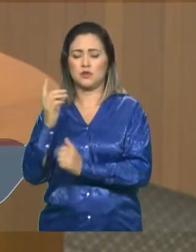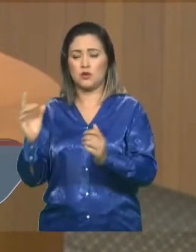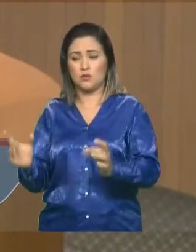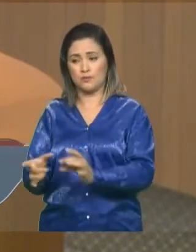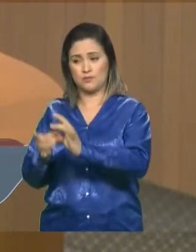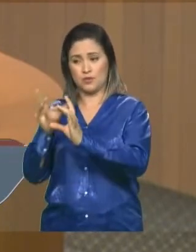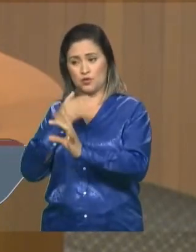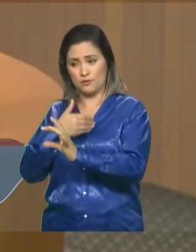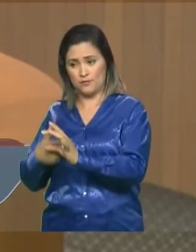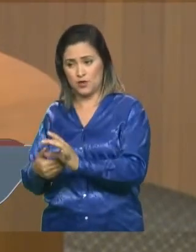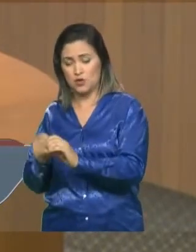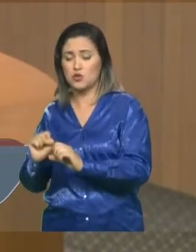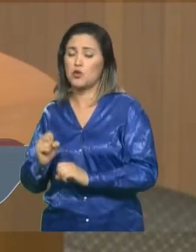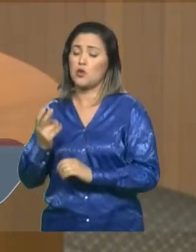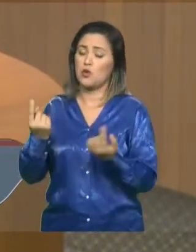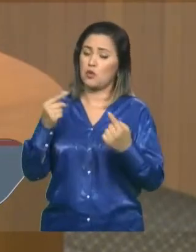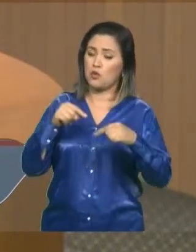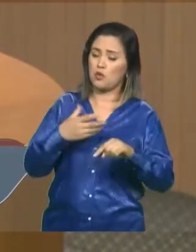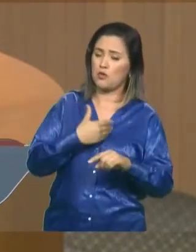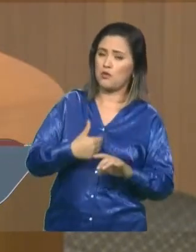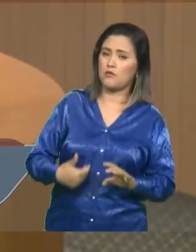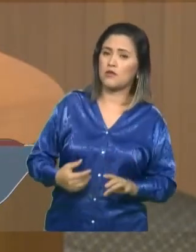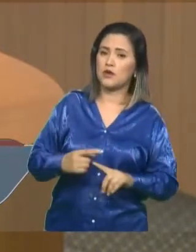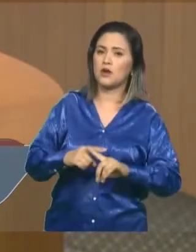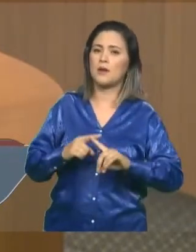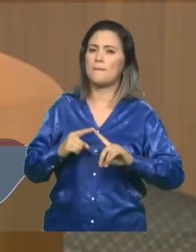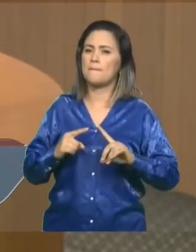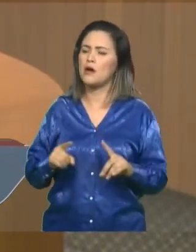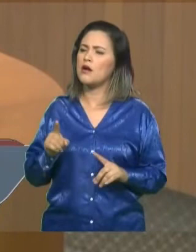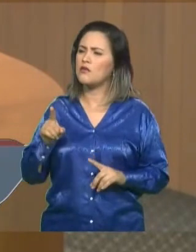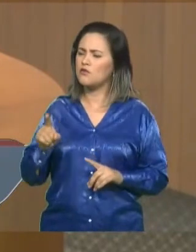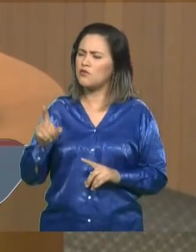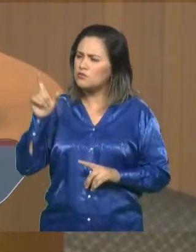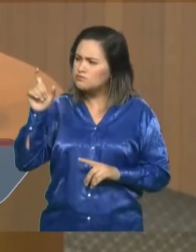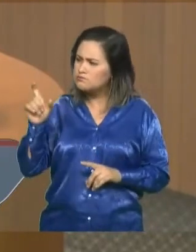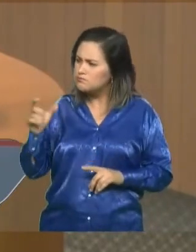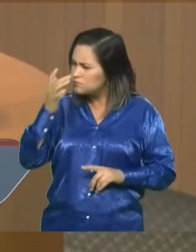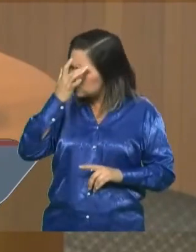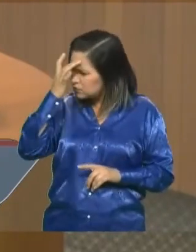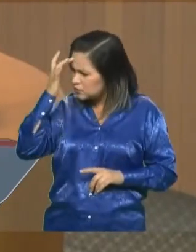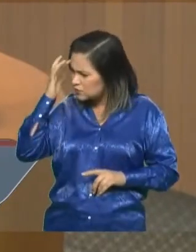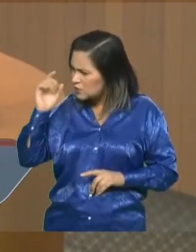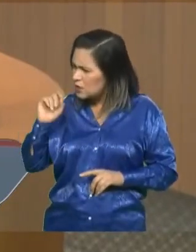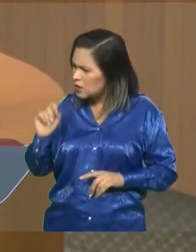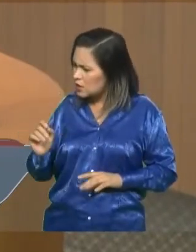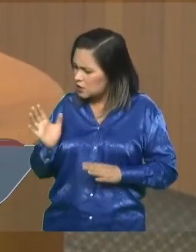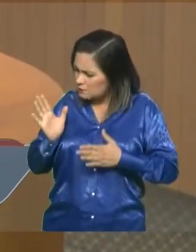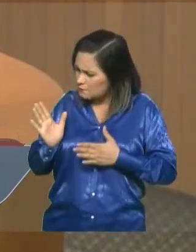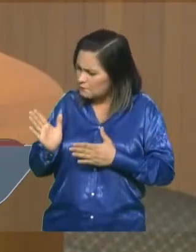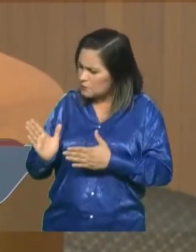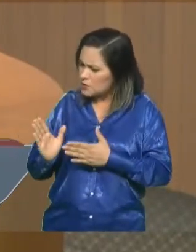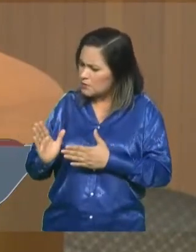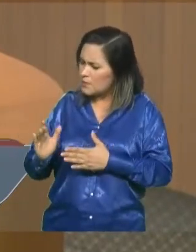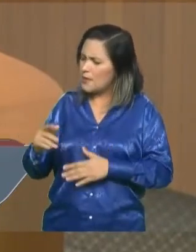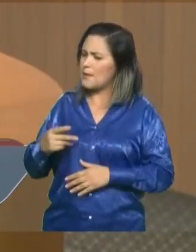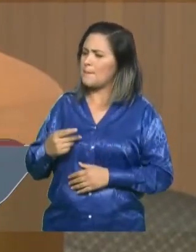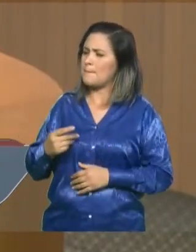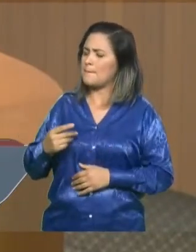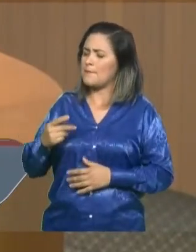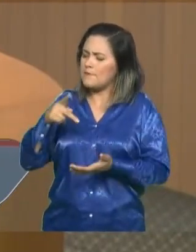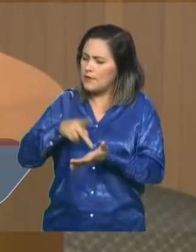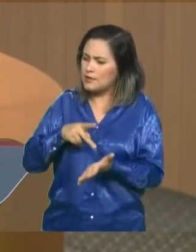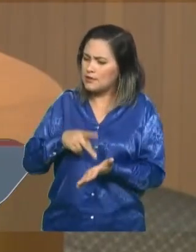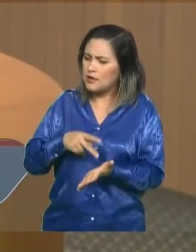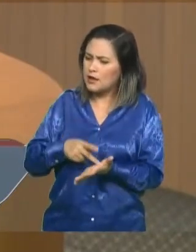se dedica e que tem a palavra e que consegue fazer um trabalho muito forte pelo Maranhão. E justamente